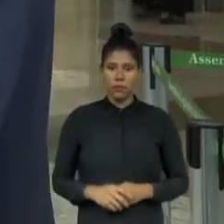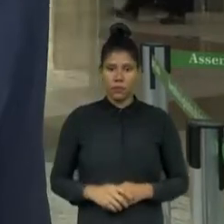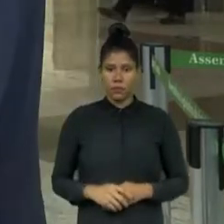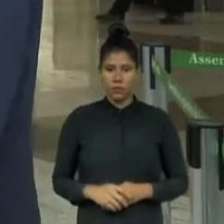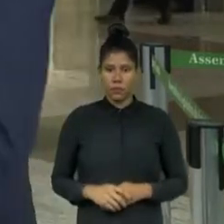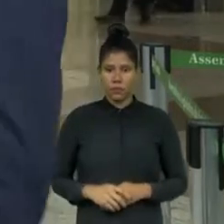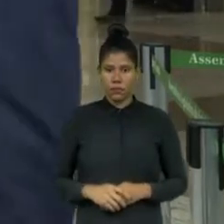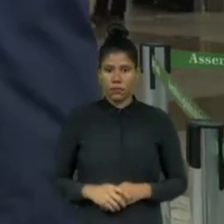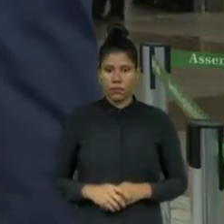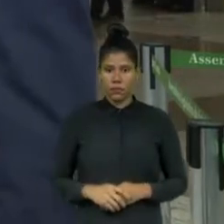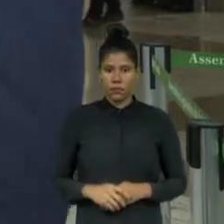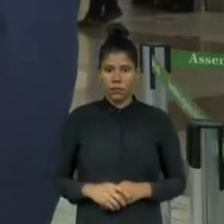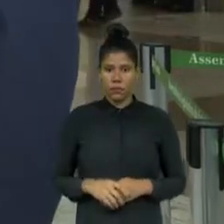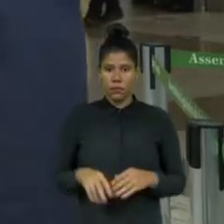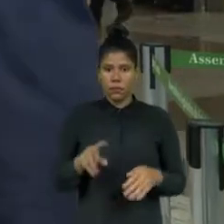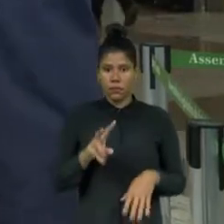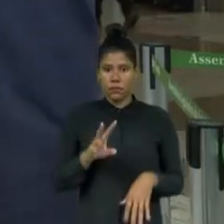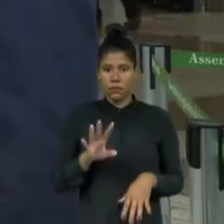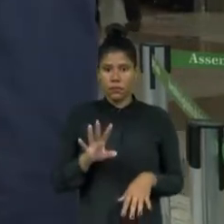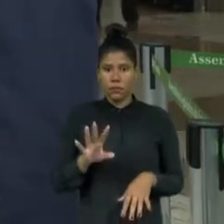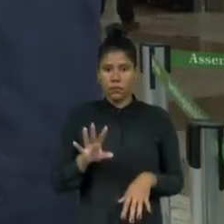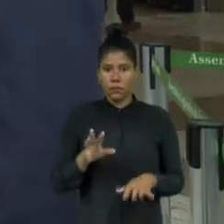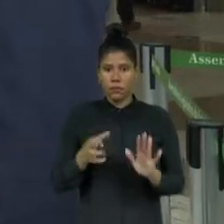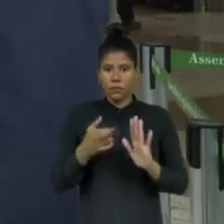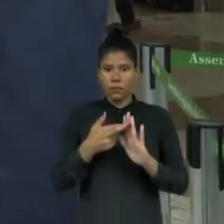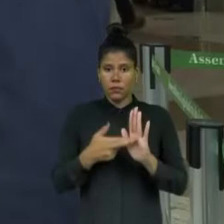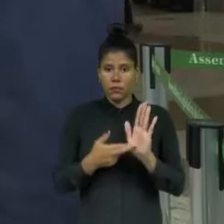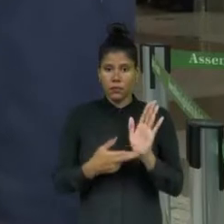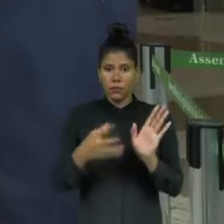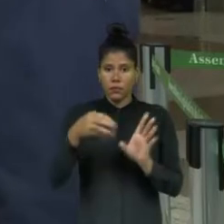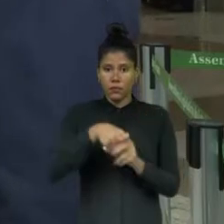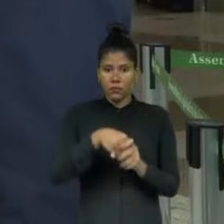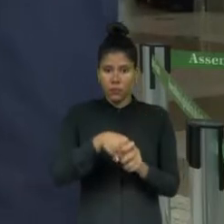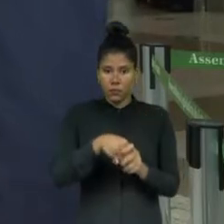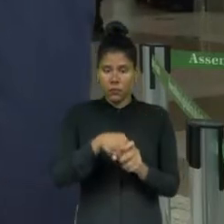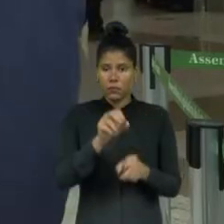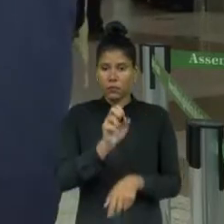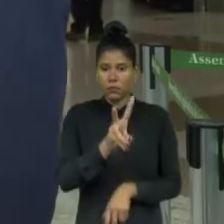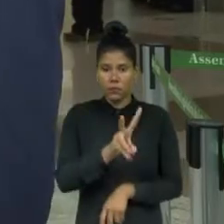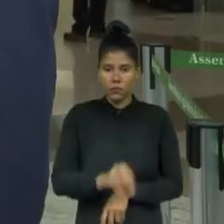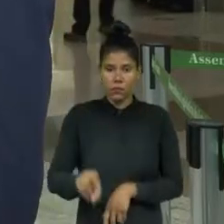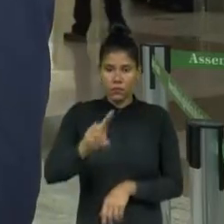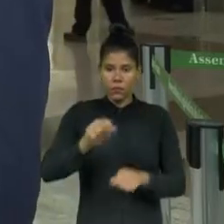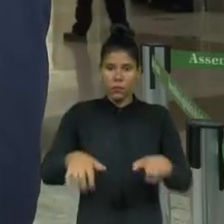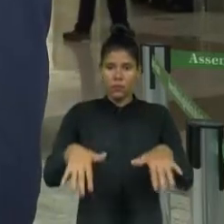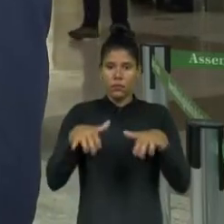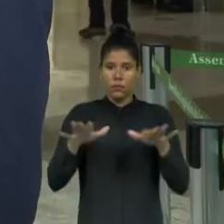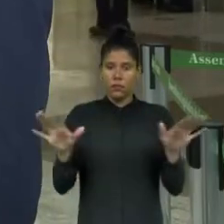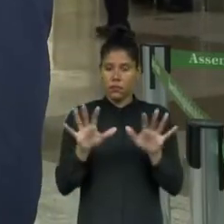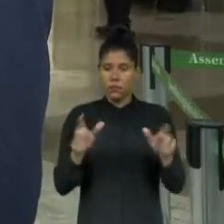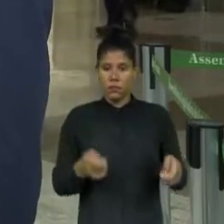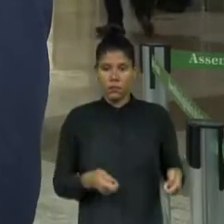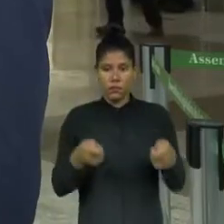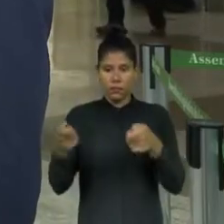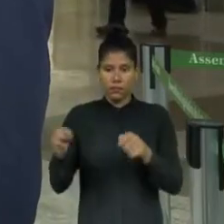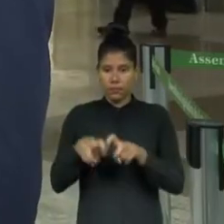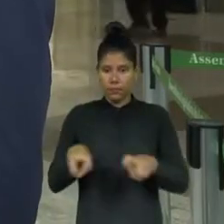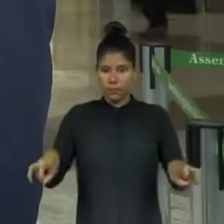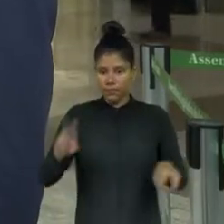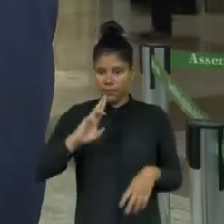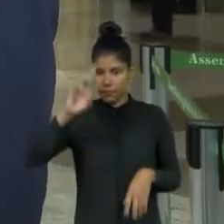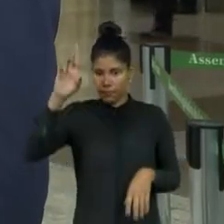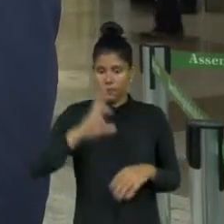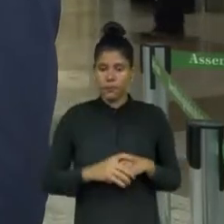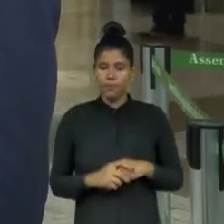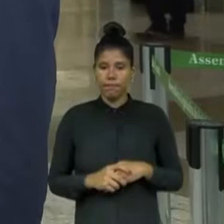Pode ir a plenário também. Não, ela ainda vai ser entregue ainda à mesa diretora, né, que o projeto